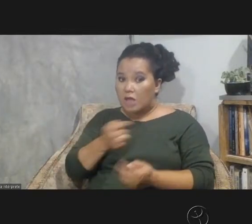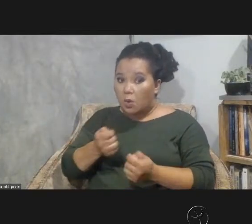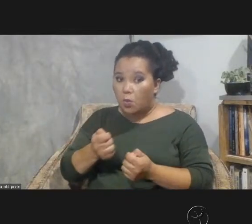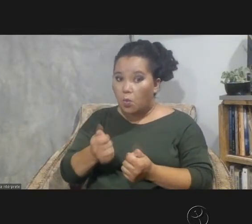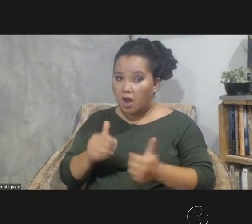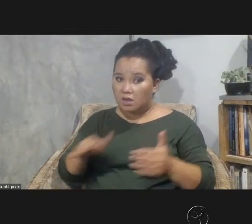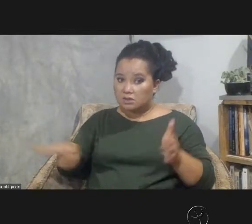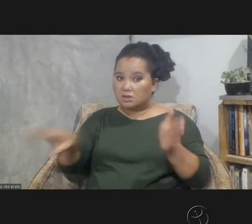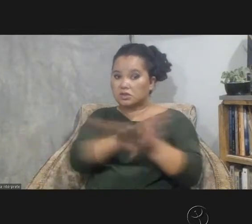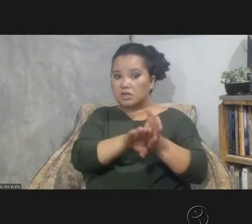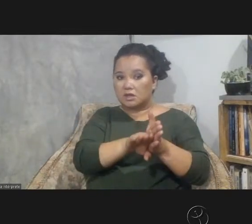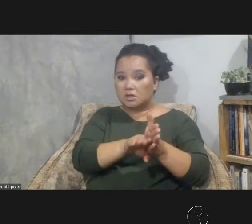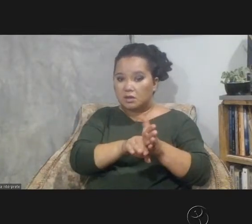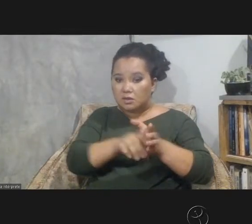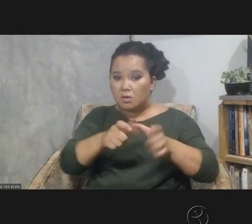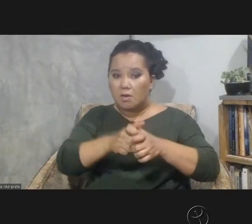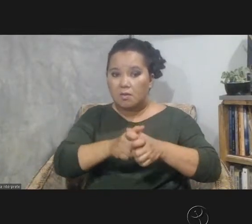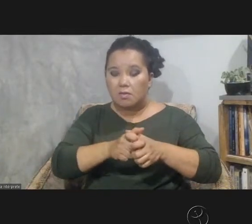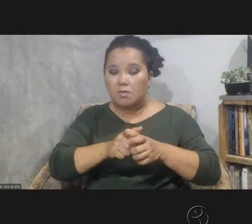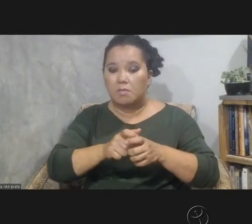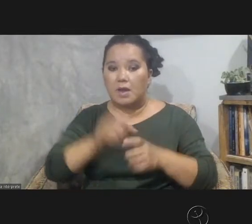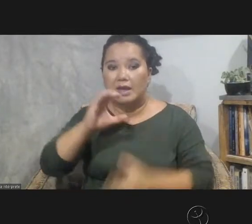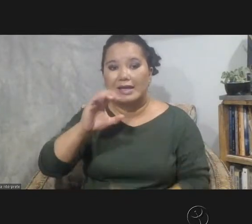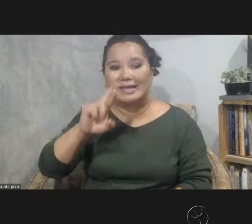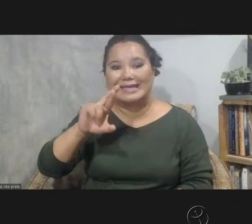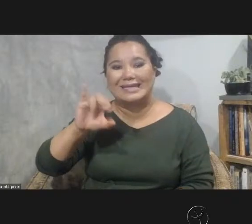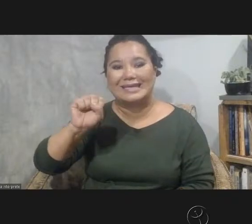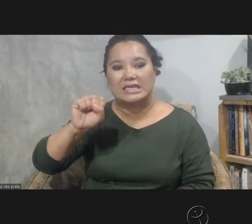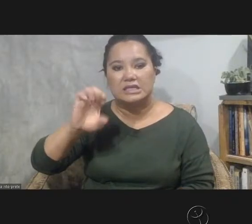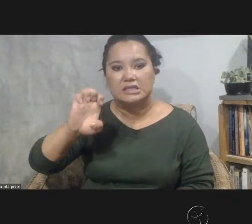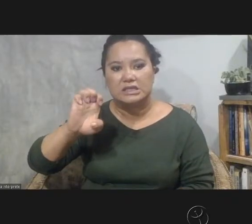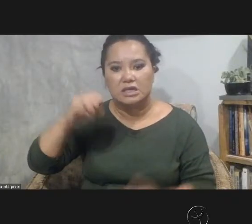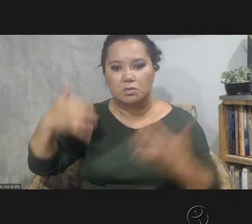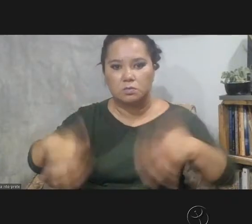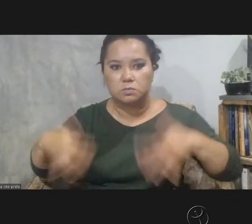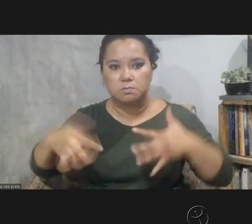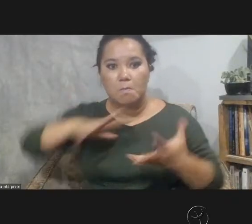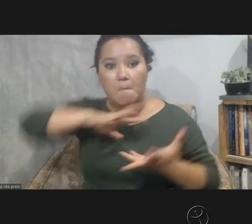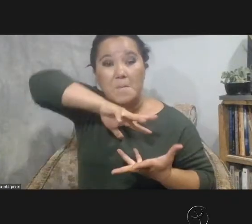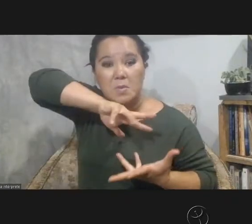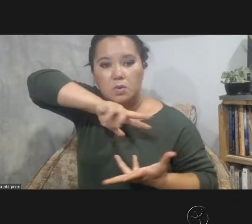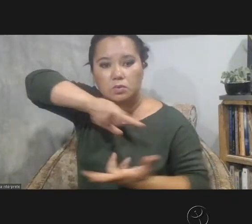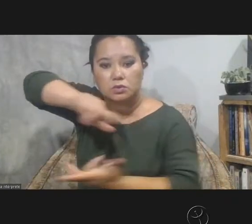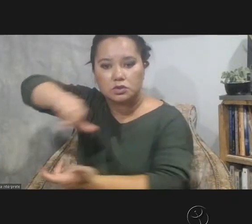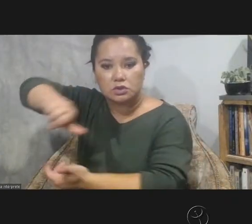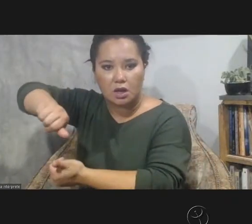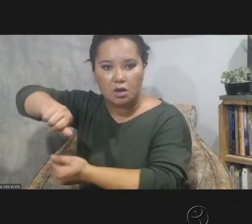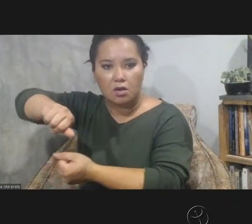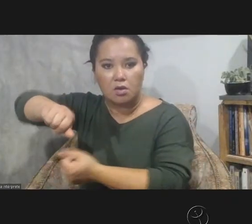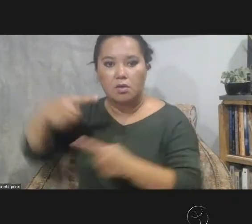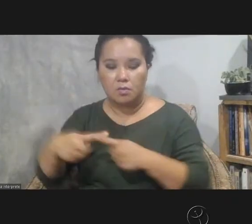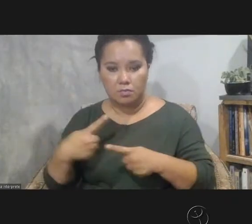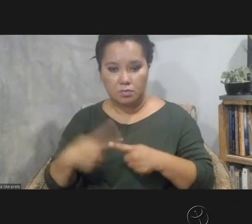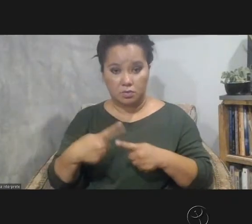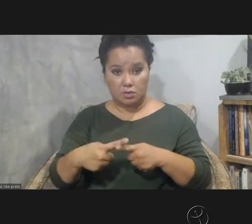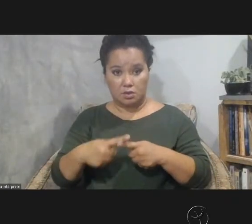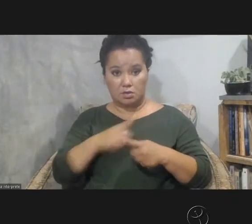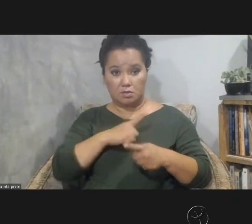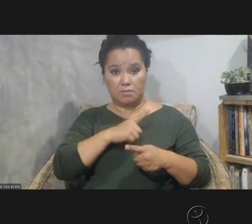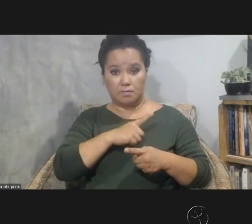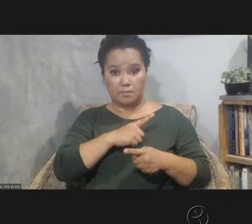as vacinas e a subordinação da política governamental para